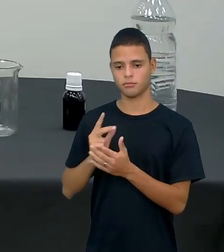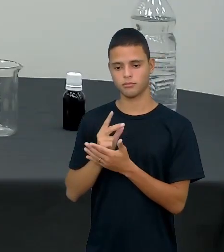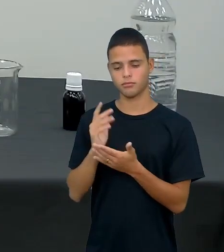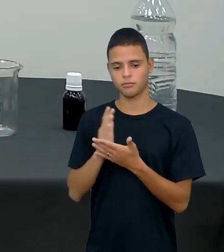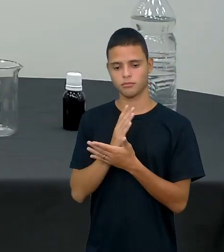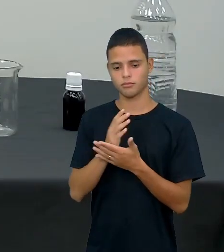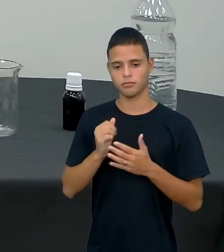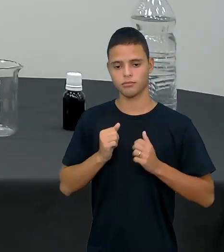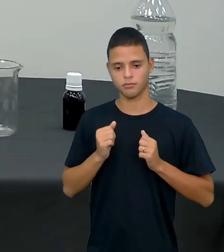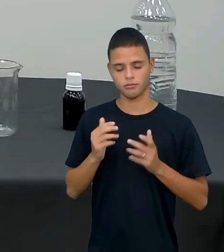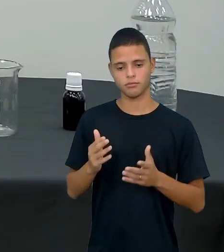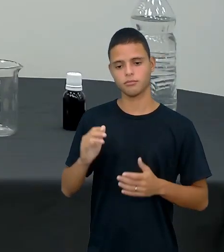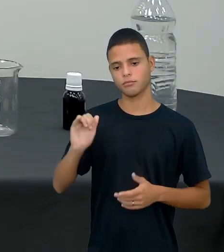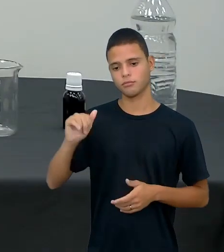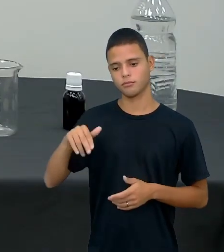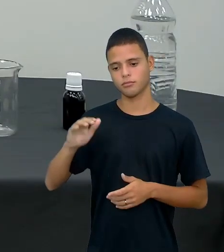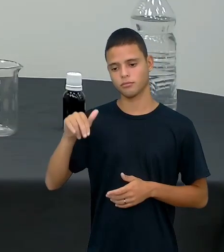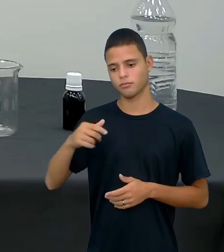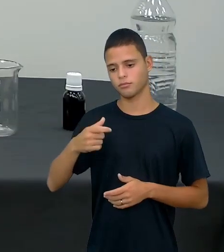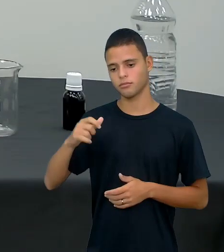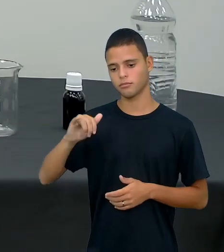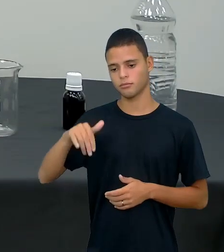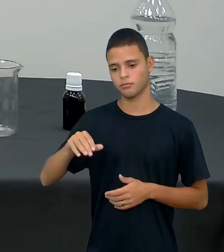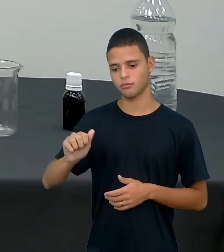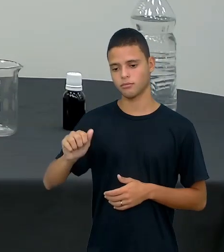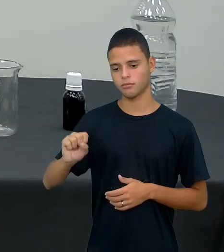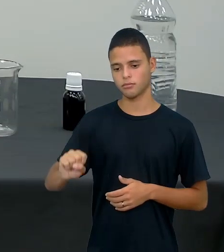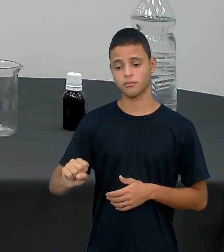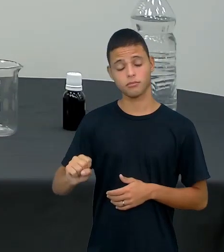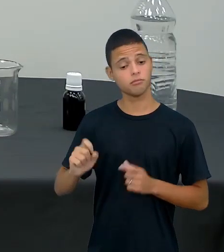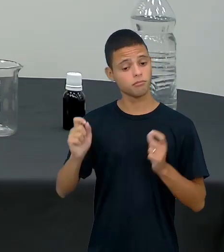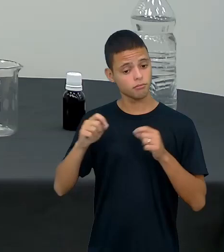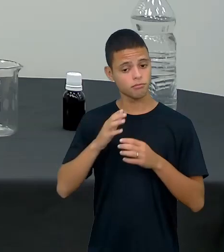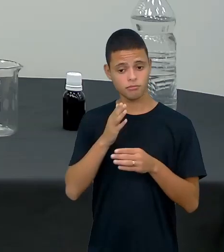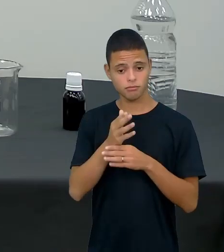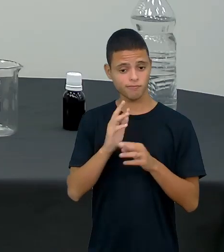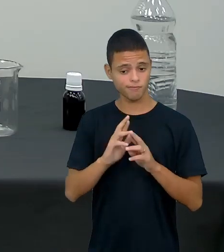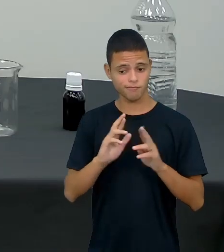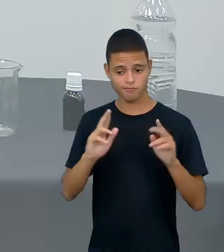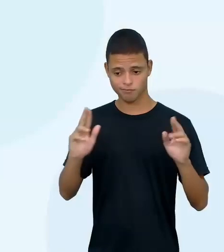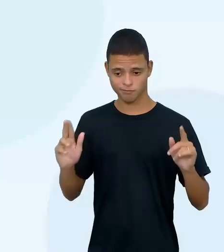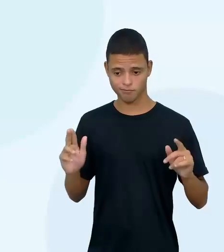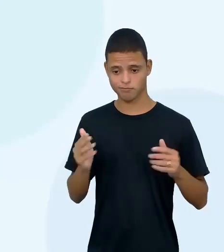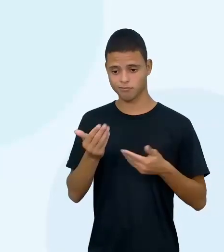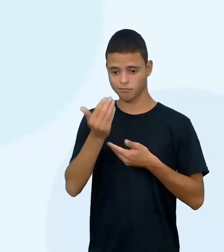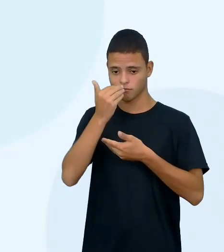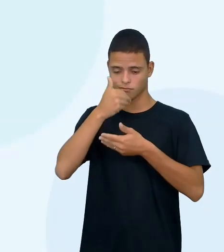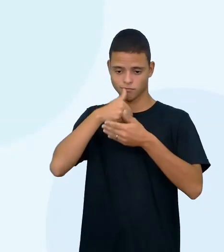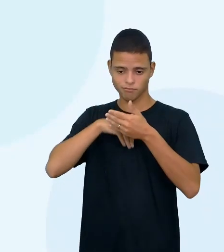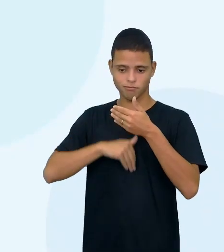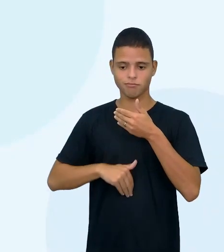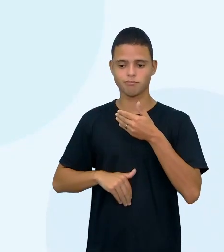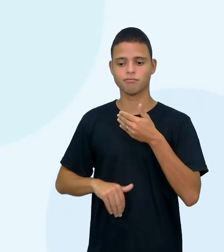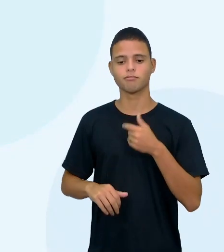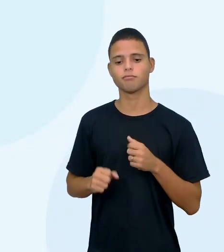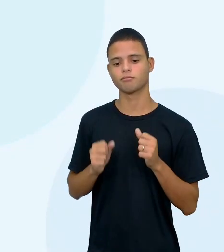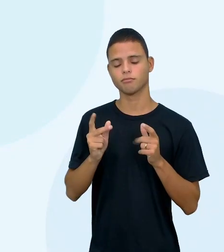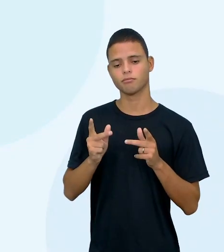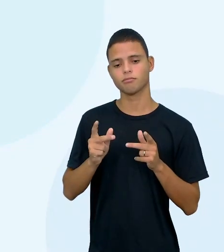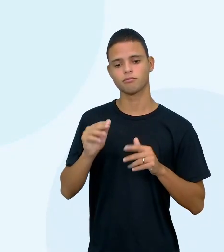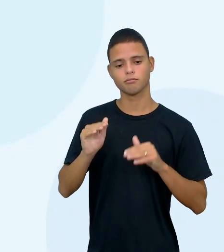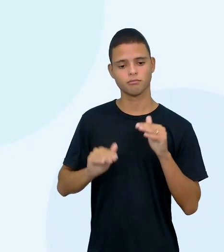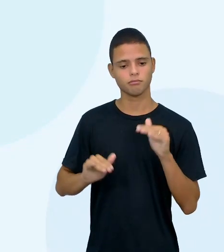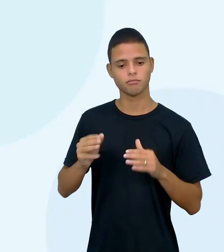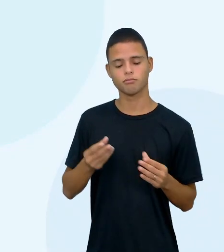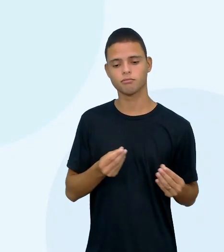nesse caso. E aí, gente, a gente pode entrar em diferentes tipos de digestão, né? E aí vai depender muito